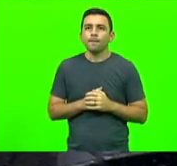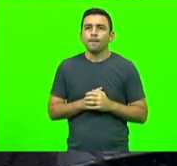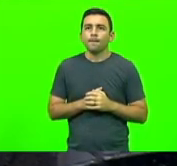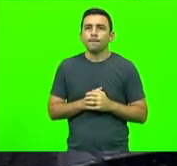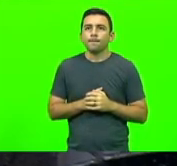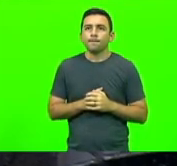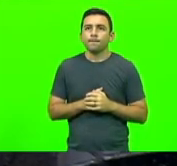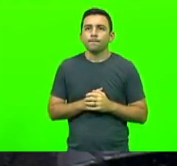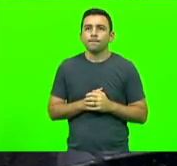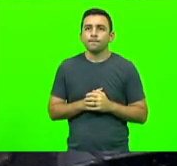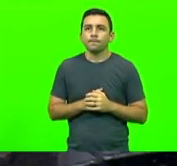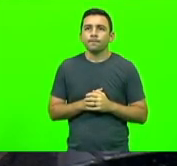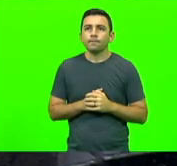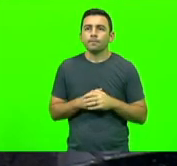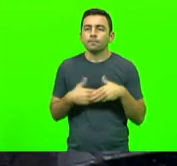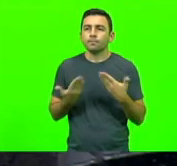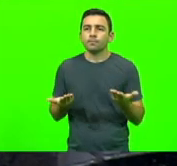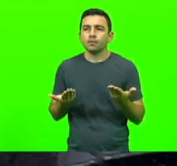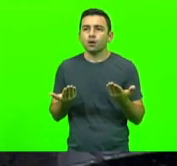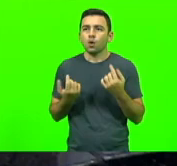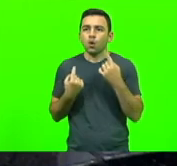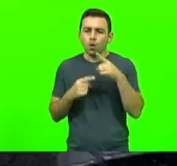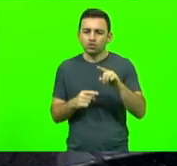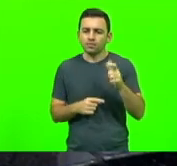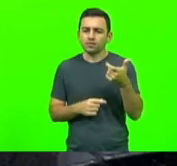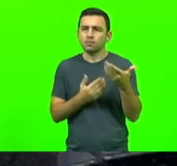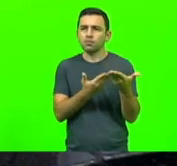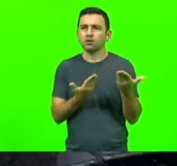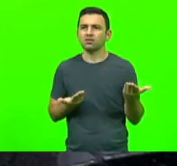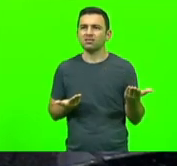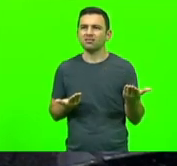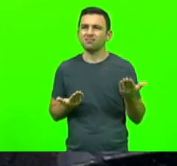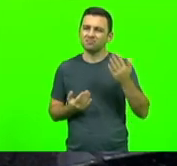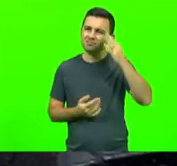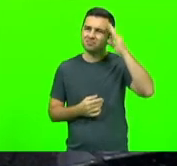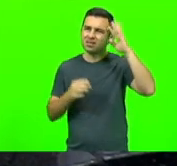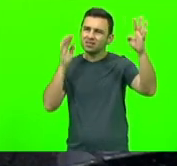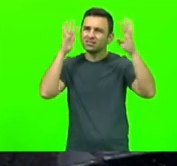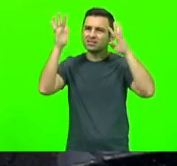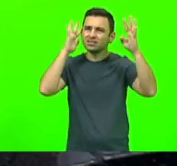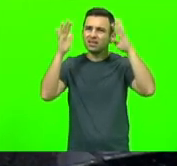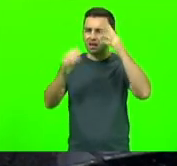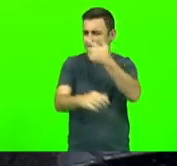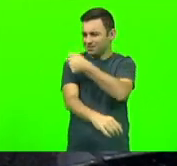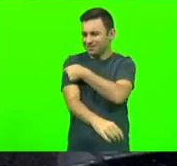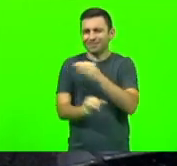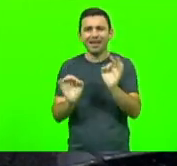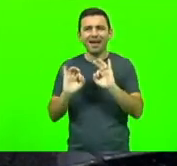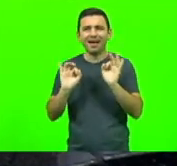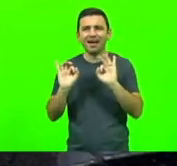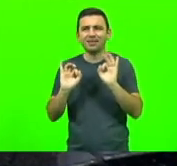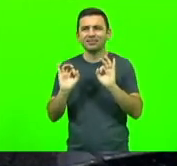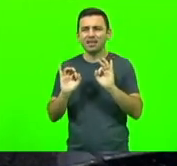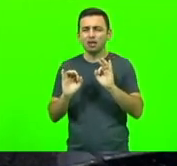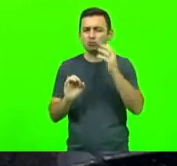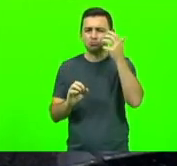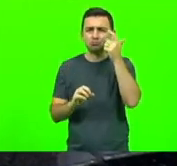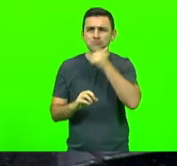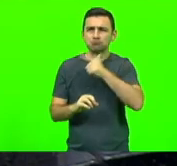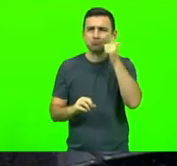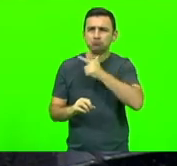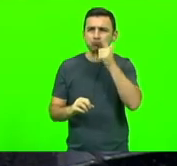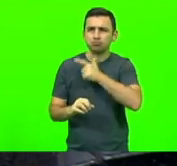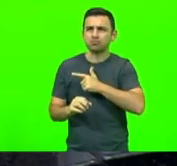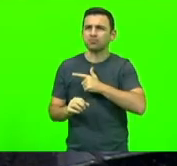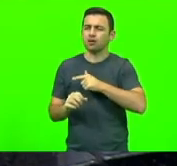que era contra o passaporte, até agora a casa fez vista grossa. Parem para pensar, senhores, não é a vacinação em debate, ela foi sucesso no país, ela atingiu